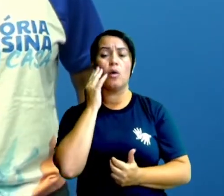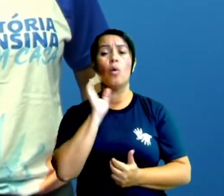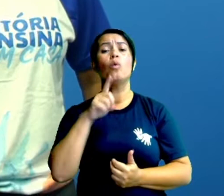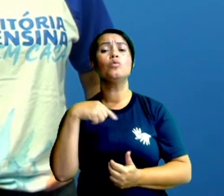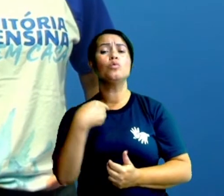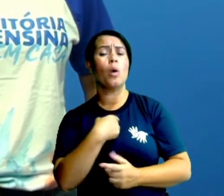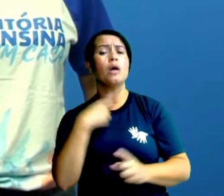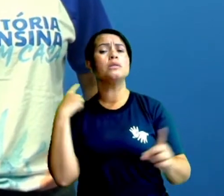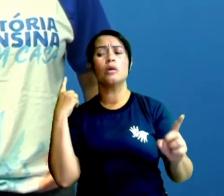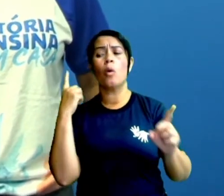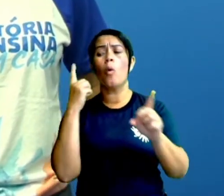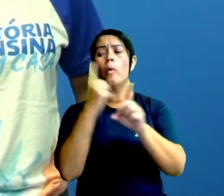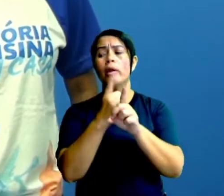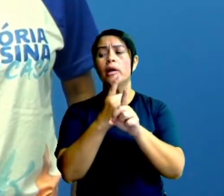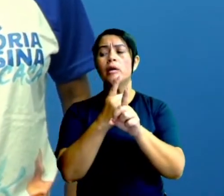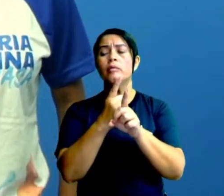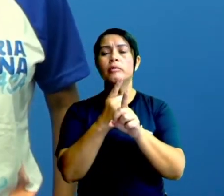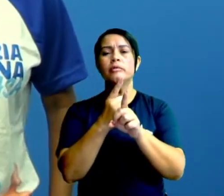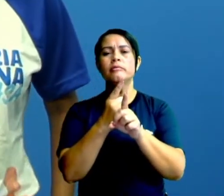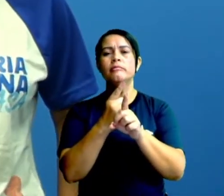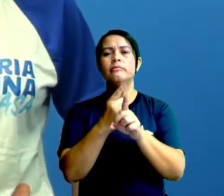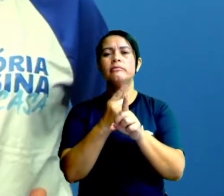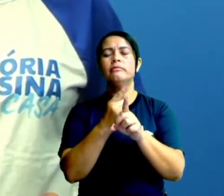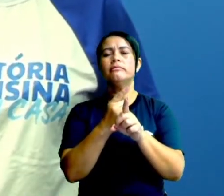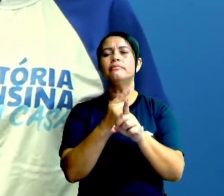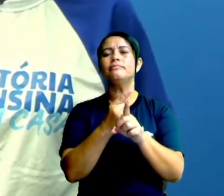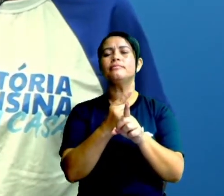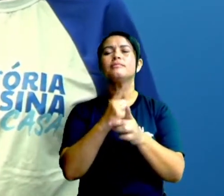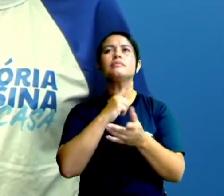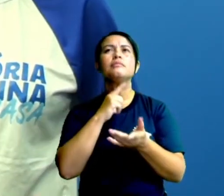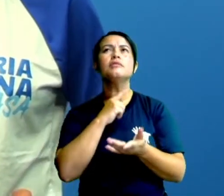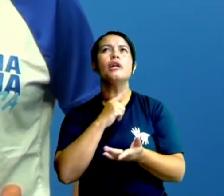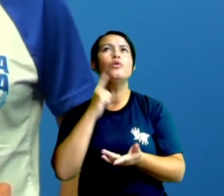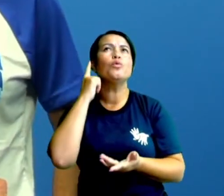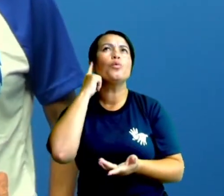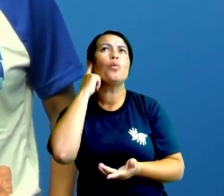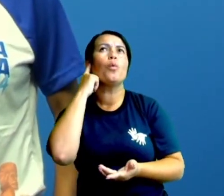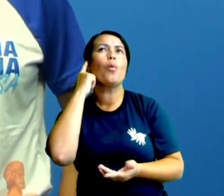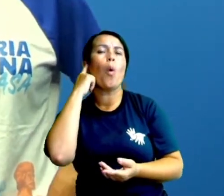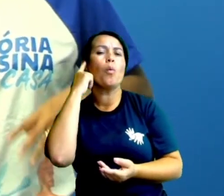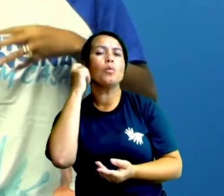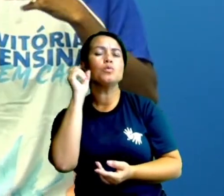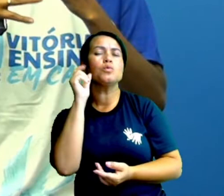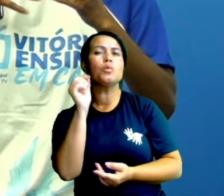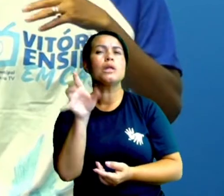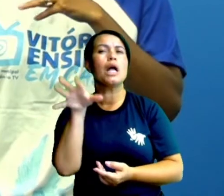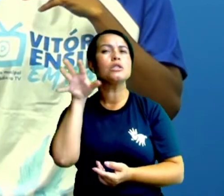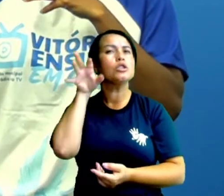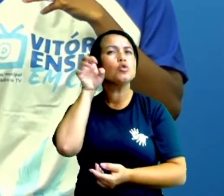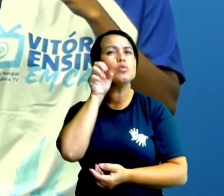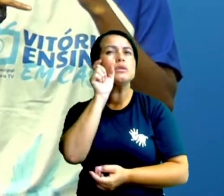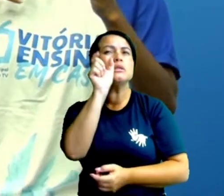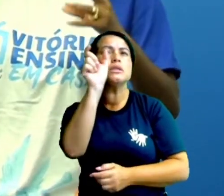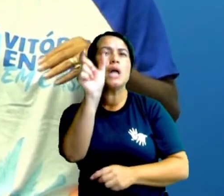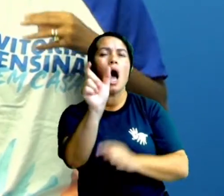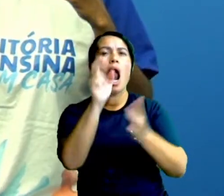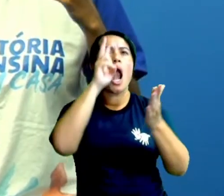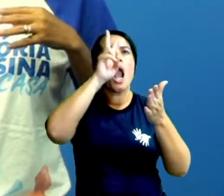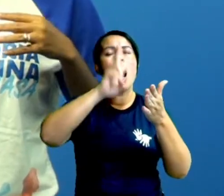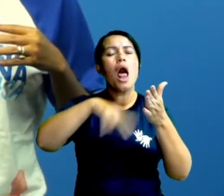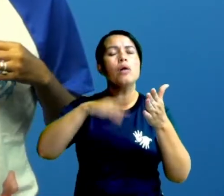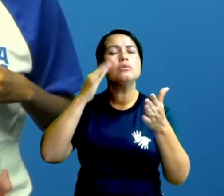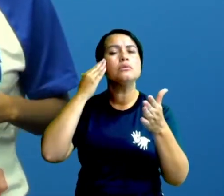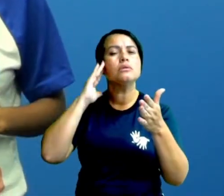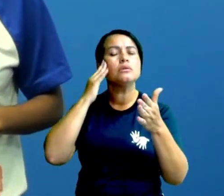pois encontramos né Essa sonoridade por exemplo né esses essas